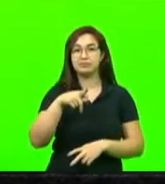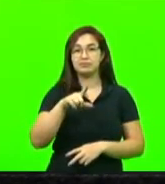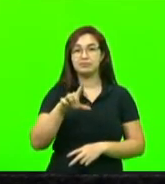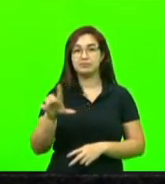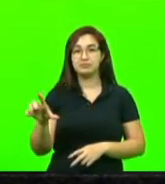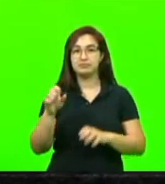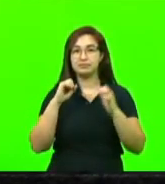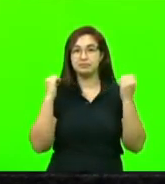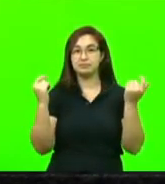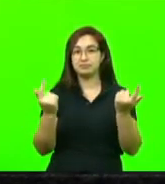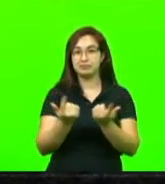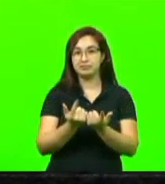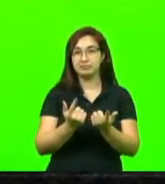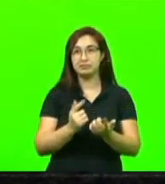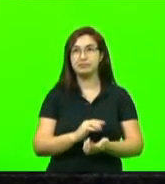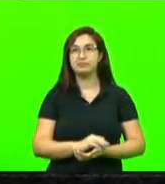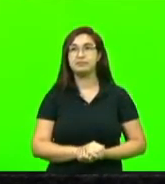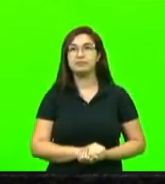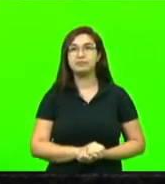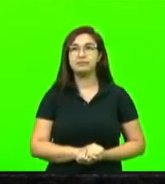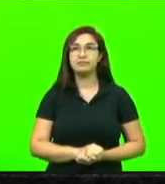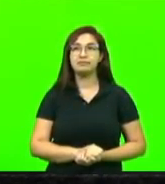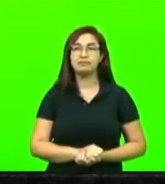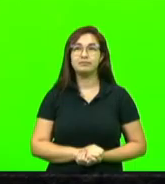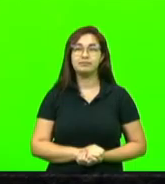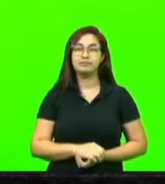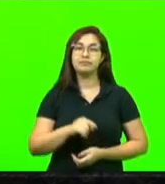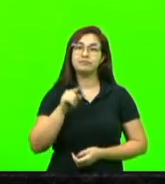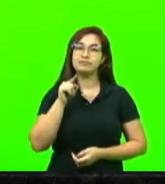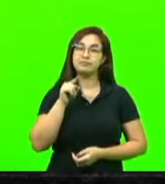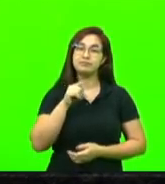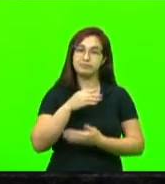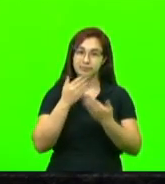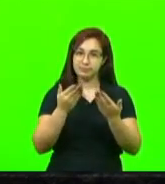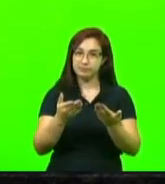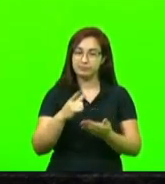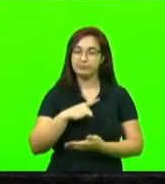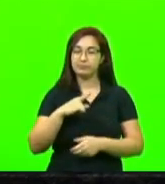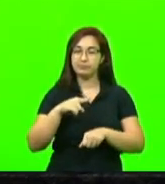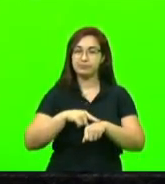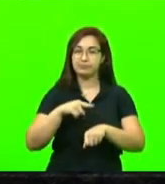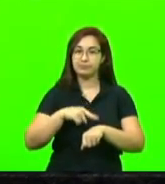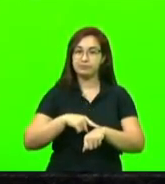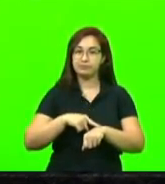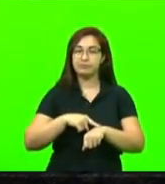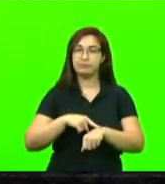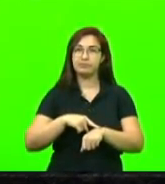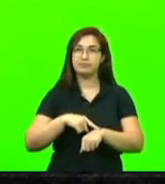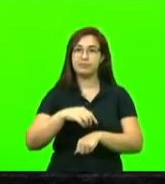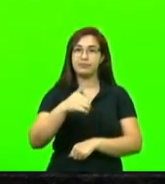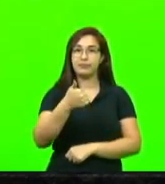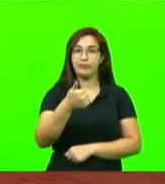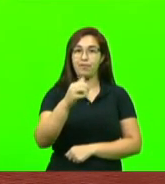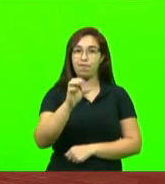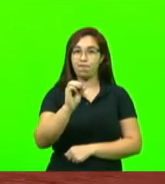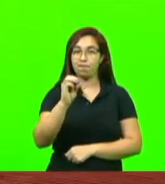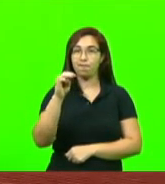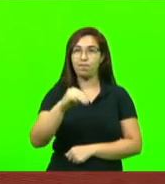Assembleia Legislativa. Vossa Excelência tem o tempo de até 10 minutos.